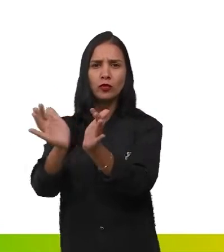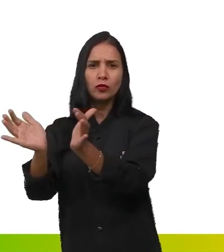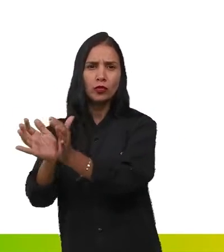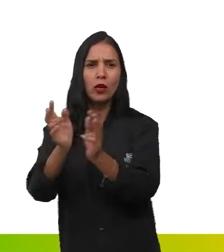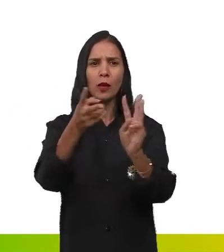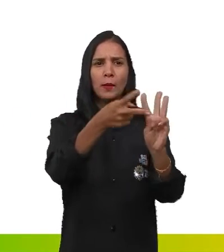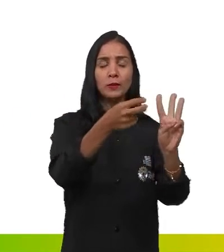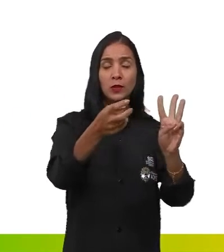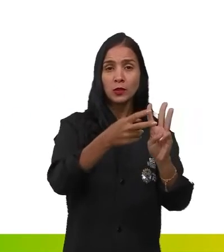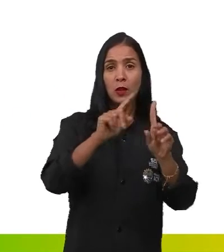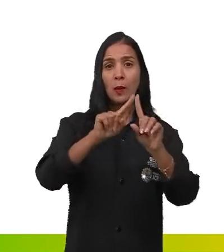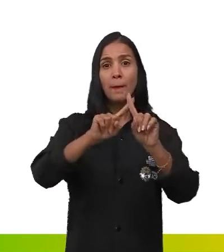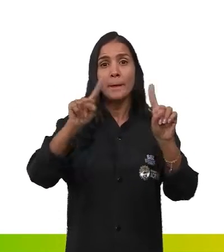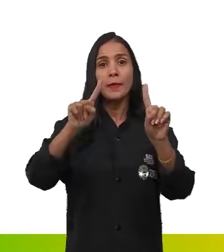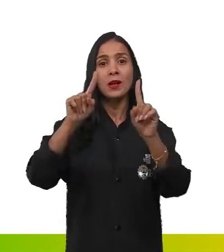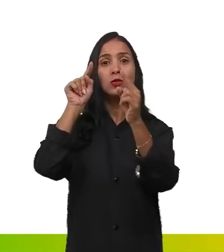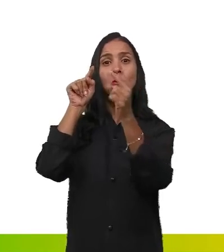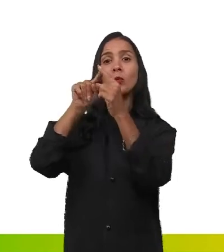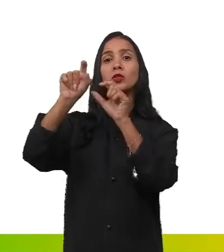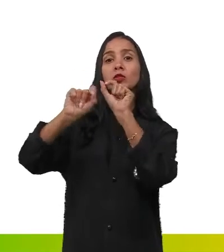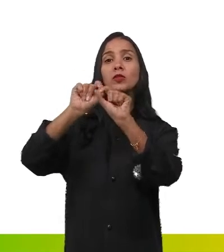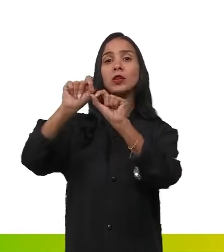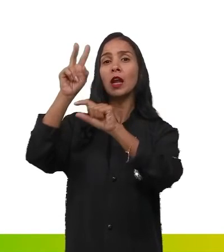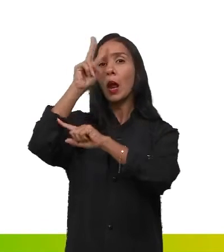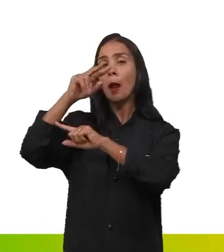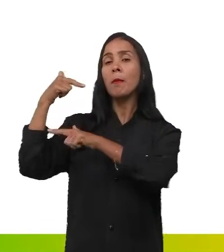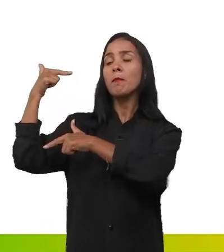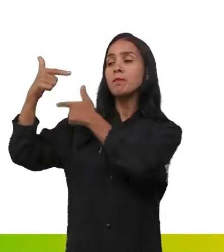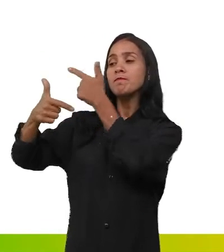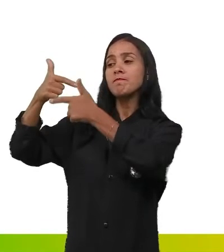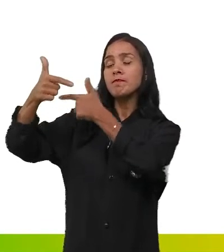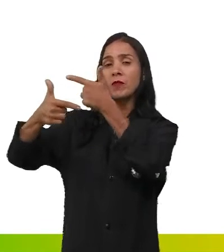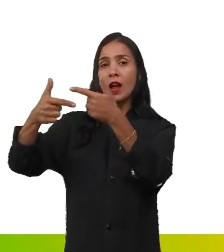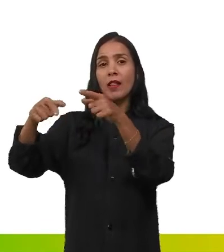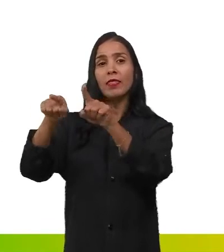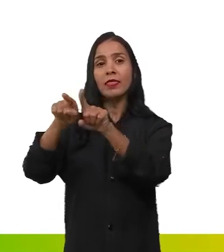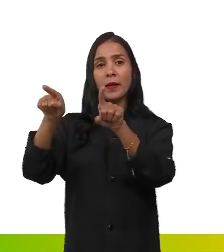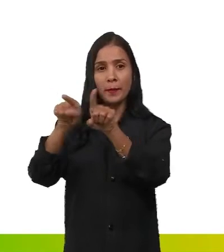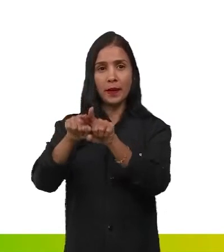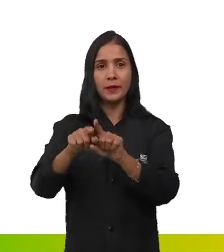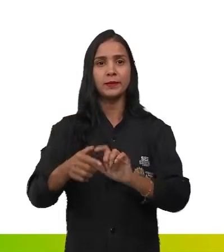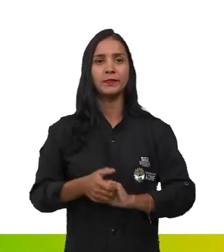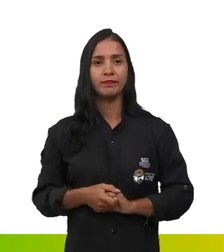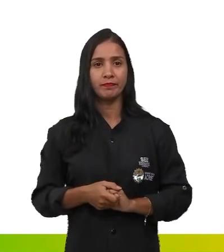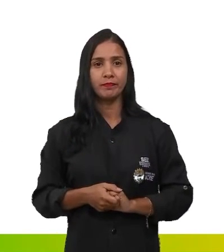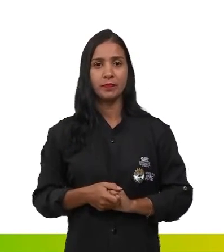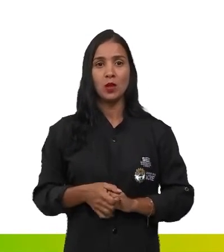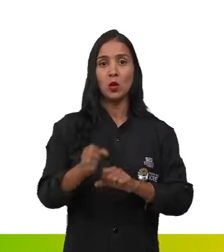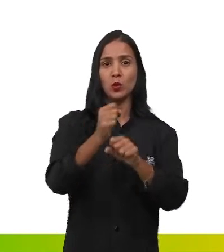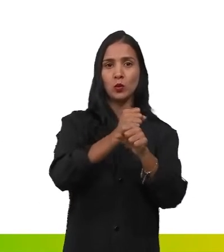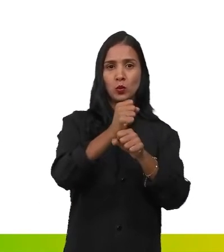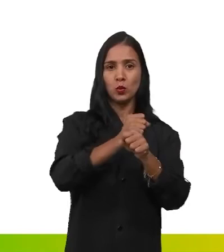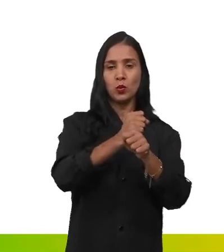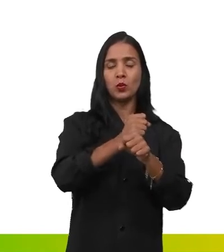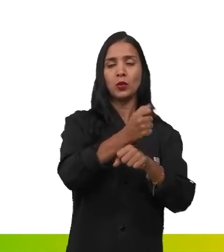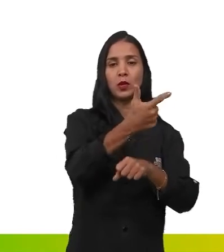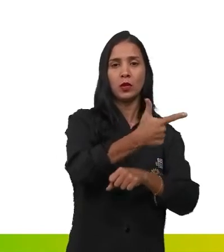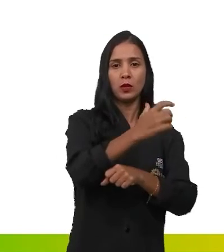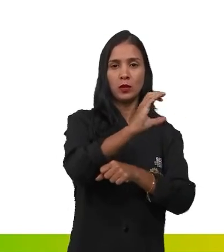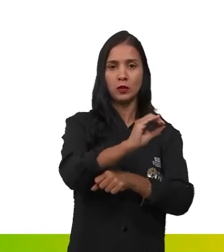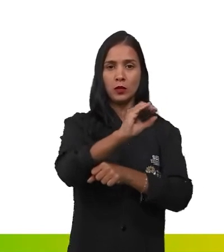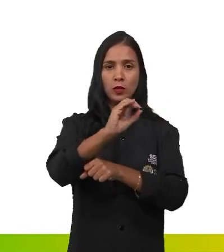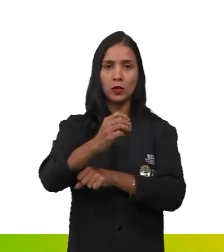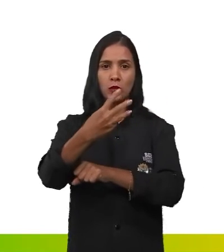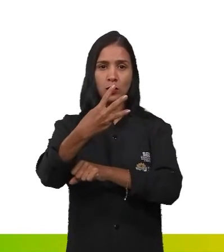a celebração das culturas tradicionais. A edição dos Jogos de 2003, por exemplo, teve a participação